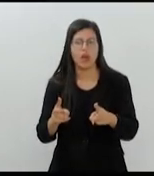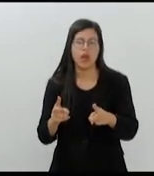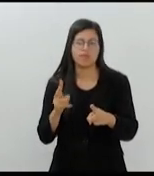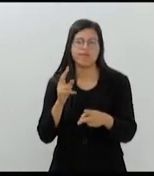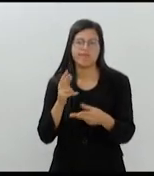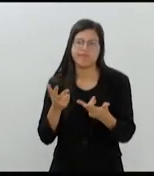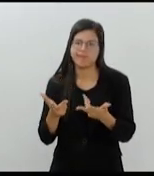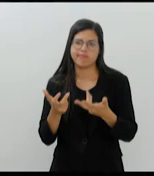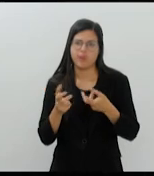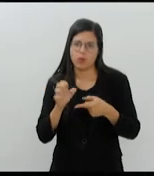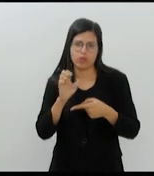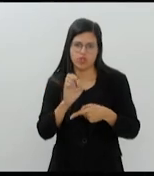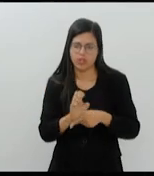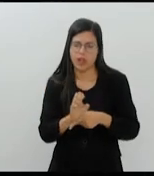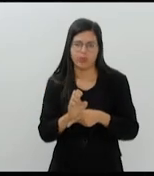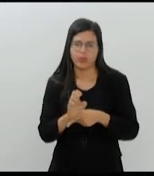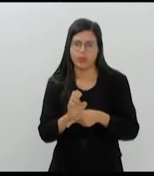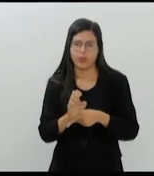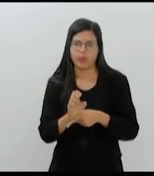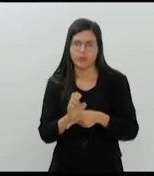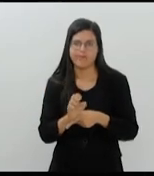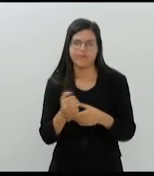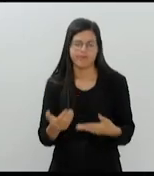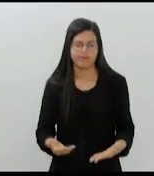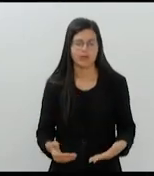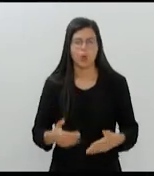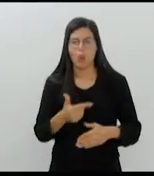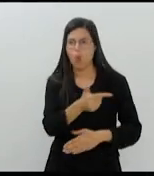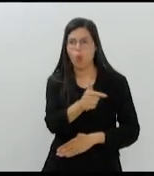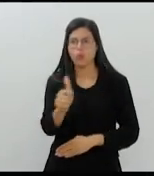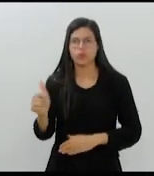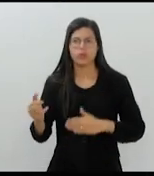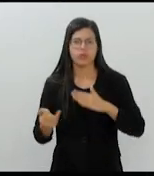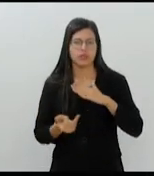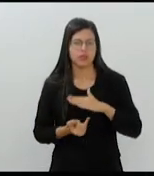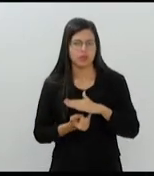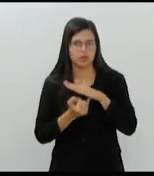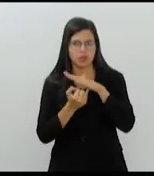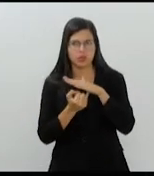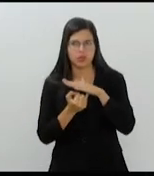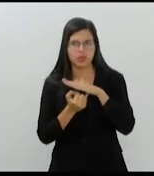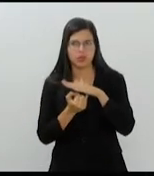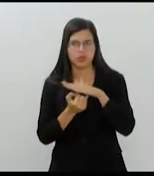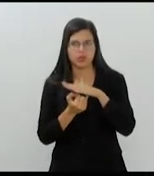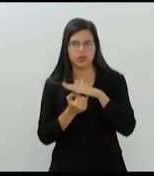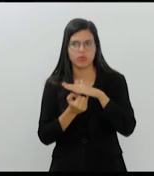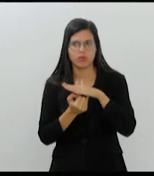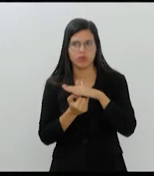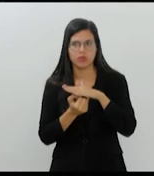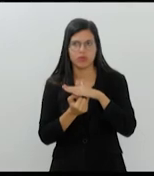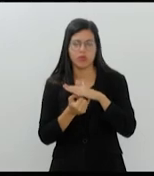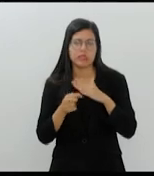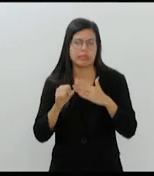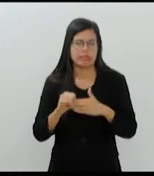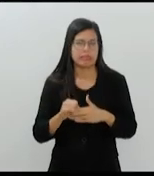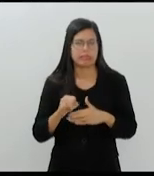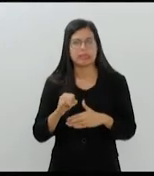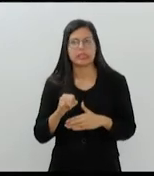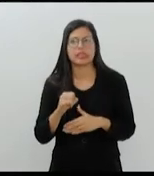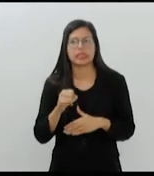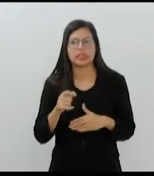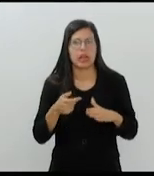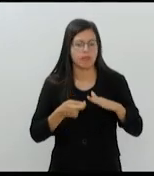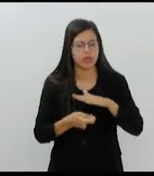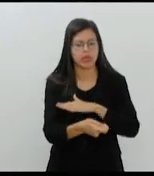né, que outras instituições têm aplicações, se são justas, corretas, que